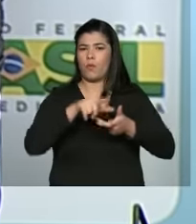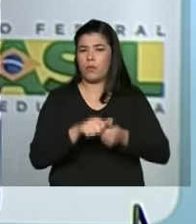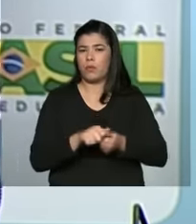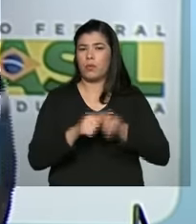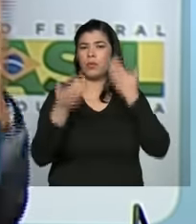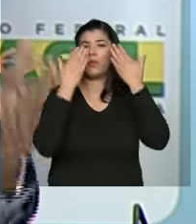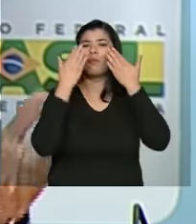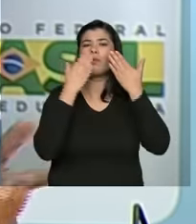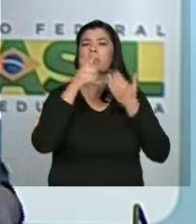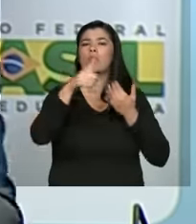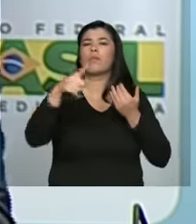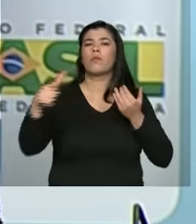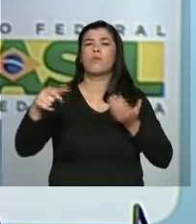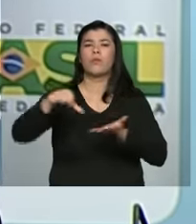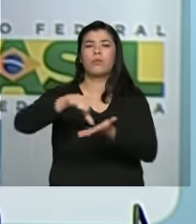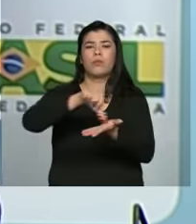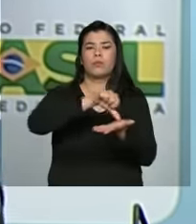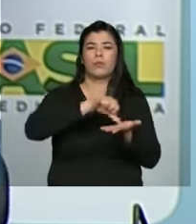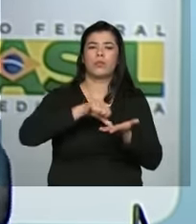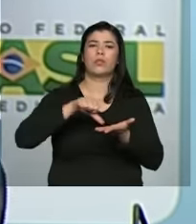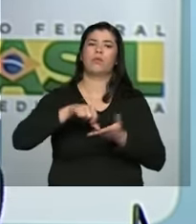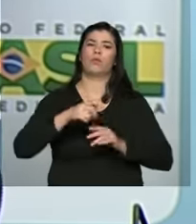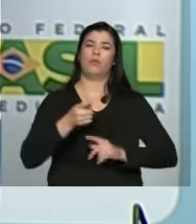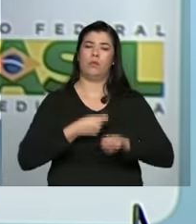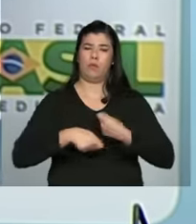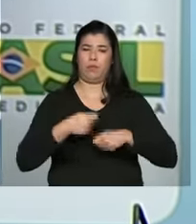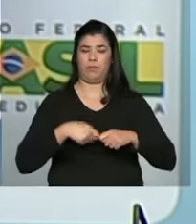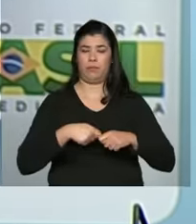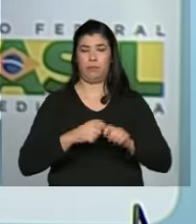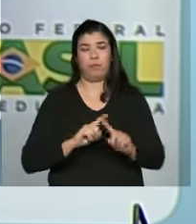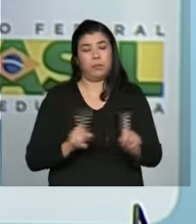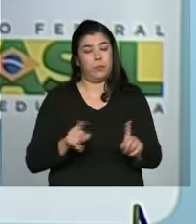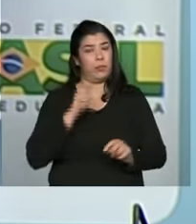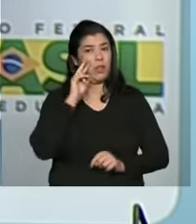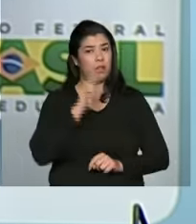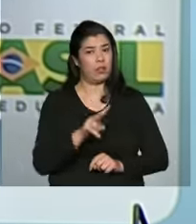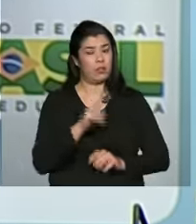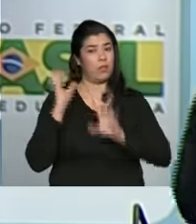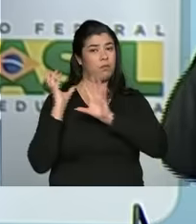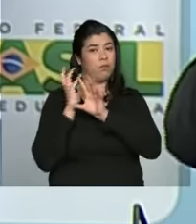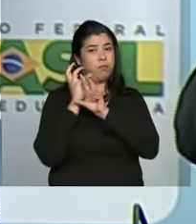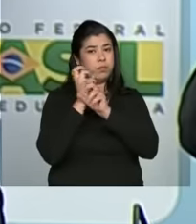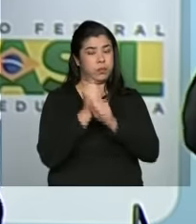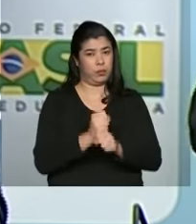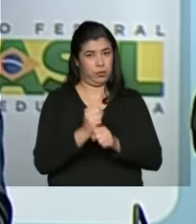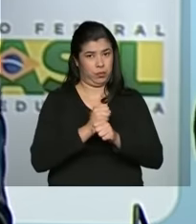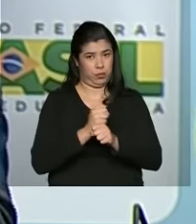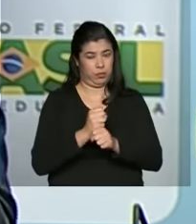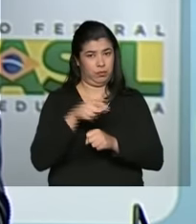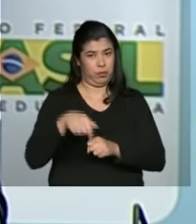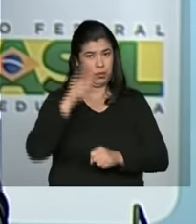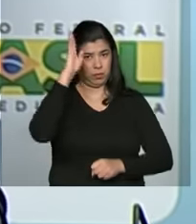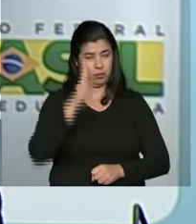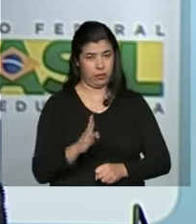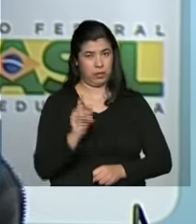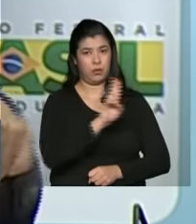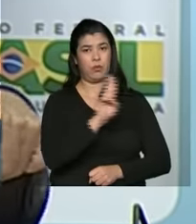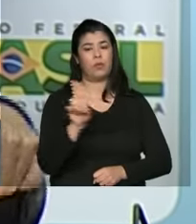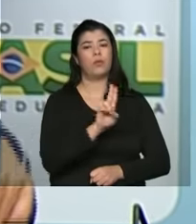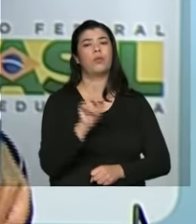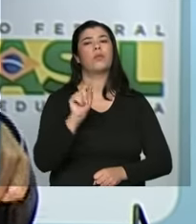Maior Que outros setores da economia só que quando a gente olha o faturamento no Brasil dos